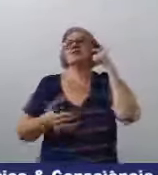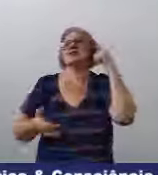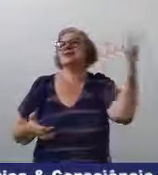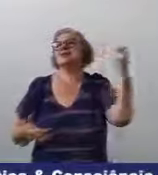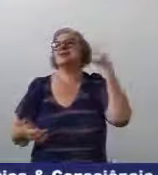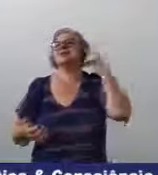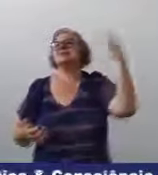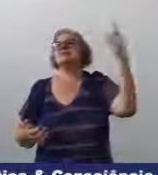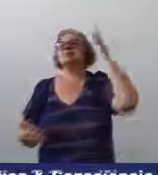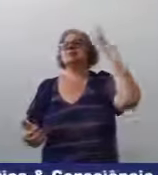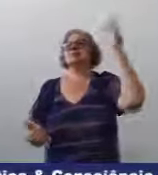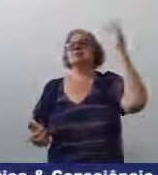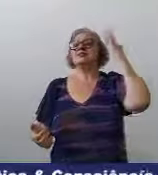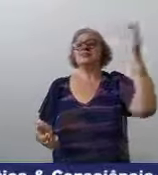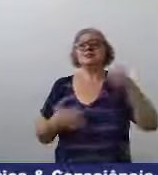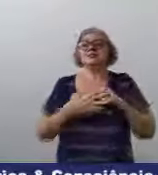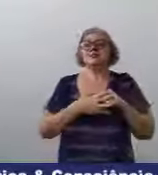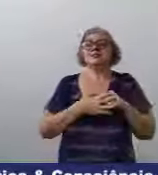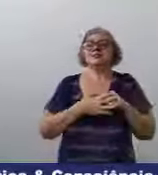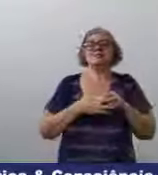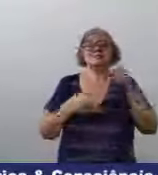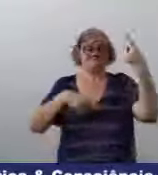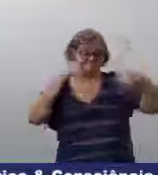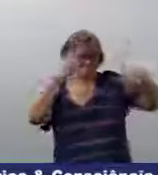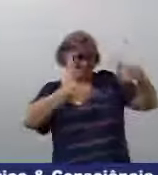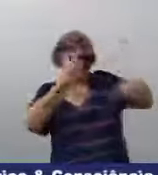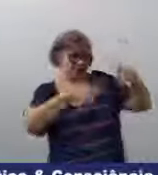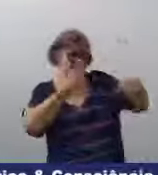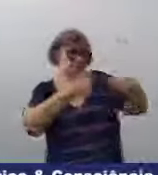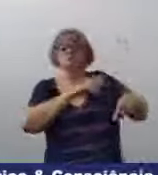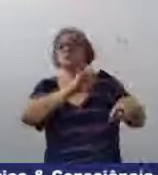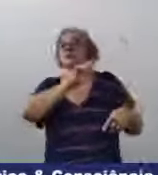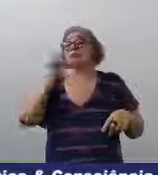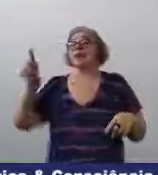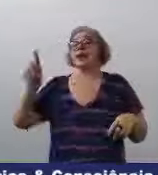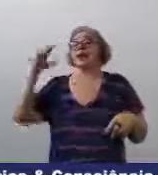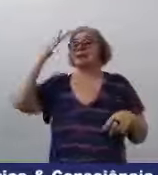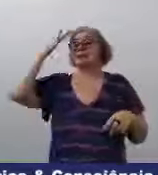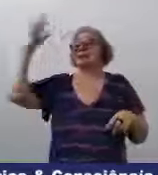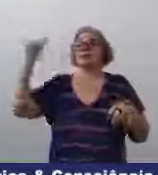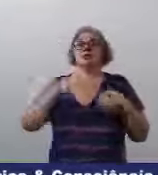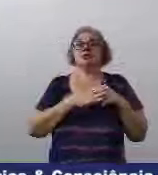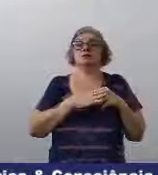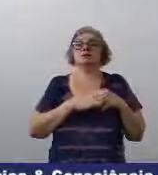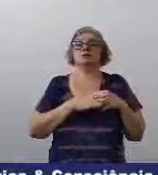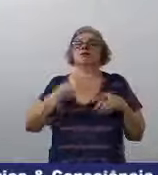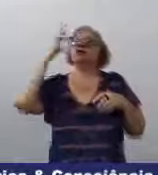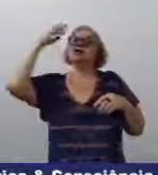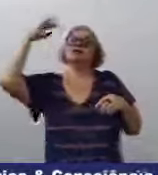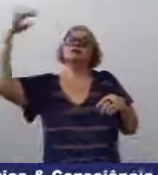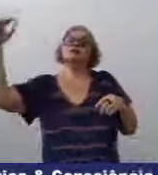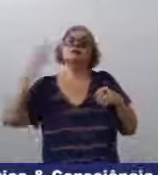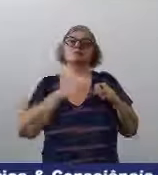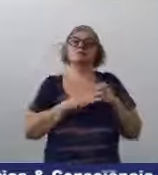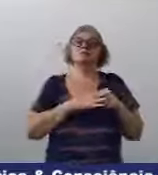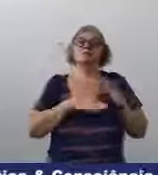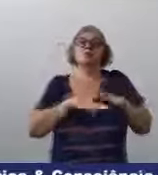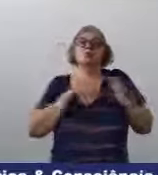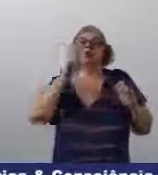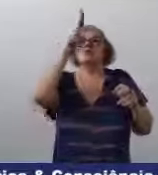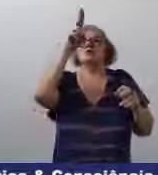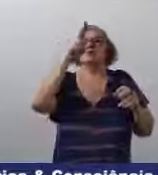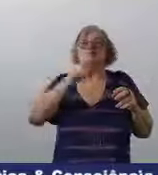reais. E daí ia tirando as suas conclusões. E Borque discutia com ele: não temos que discutir sobre nada imaginário. Temos, porque